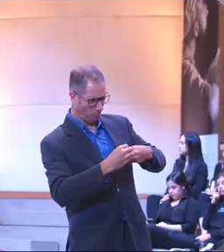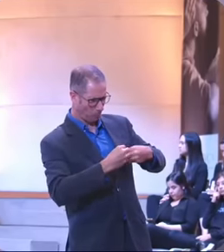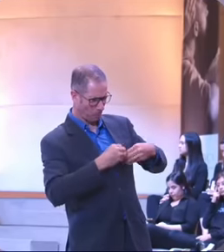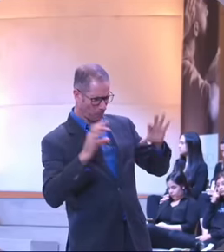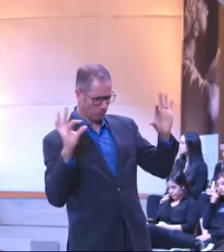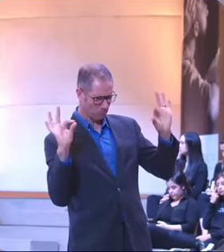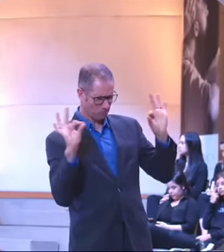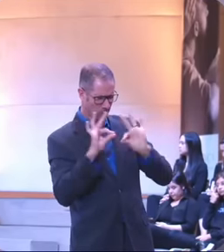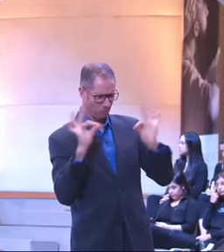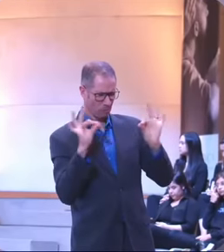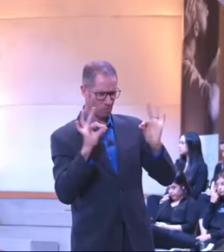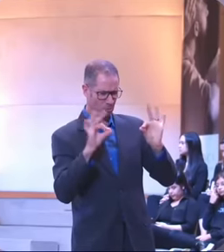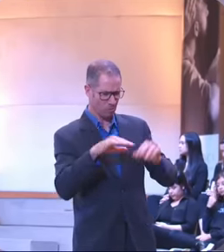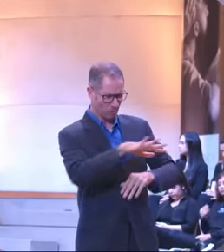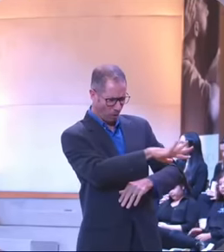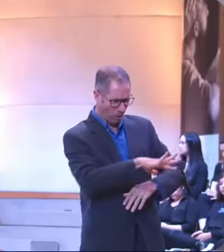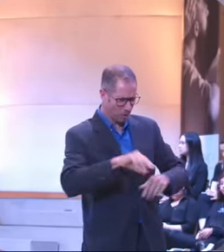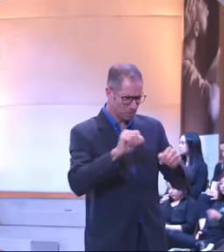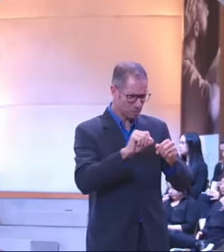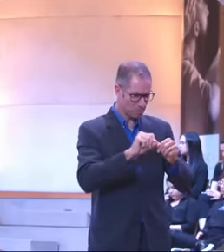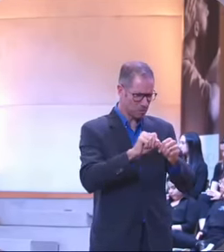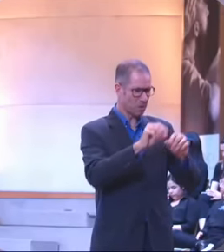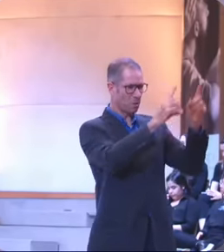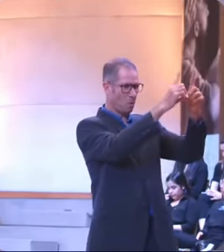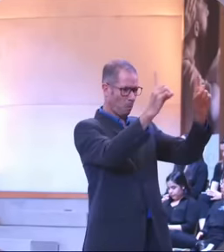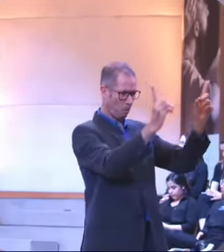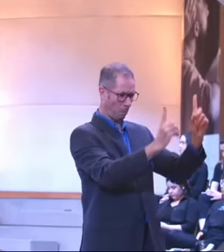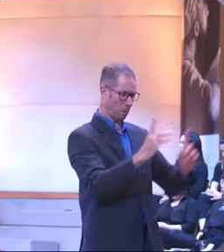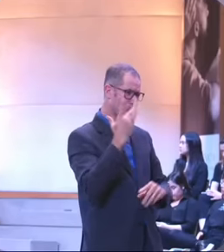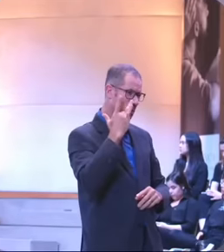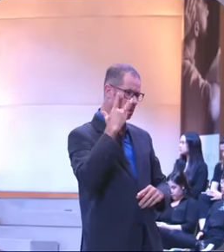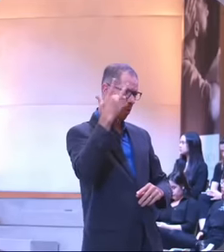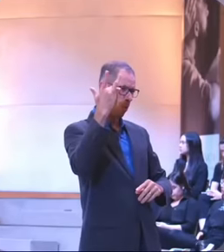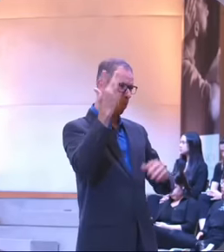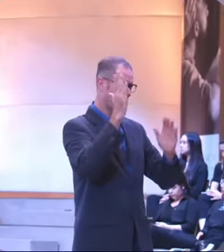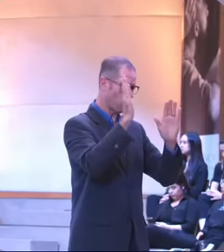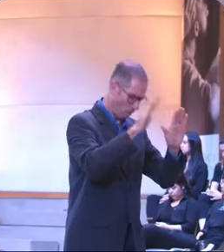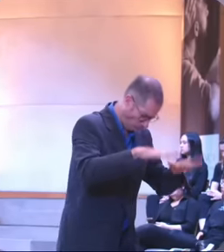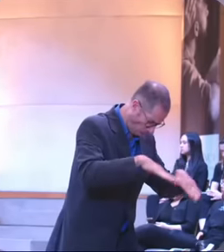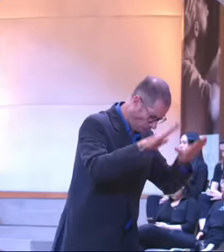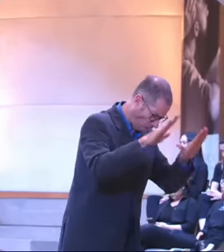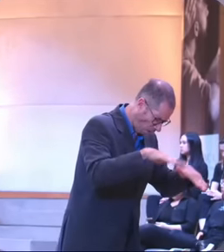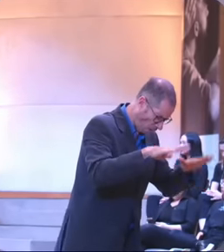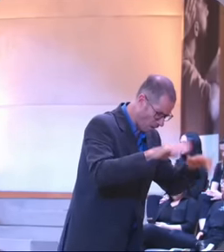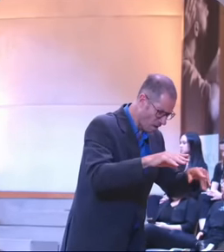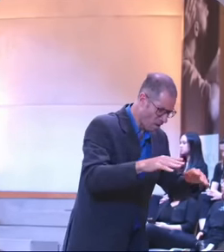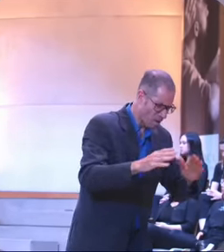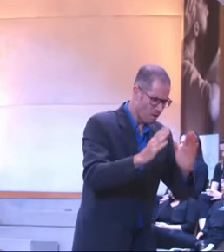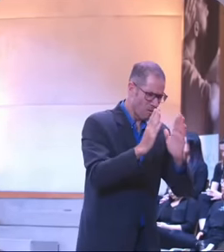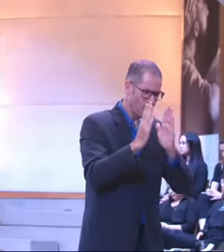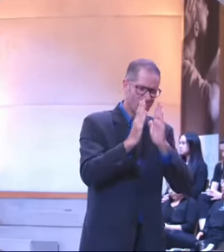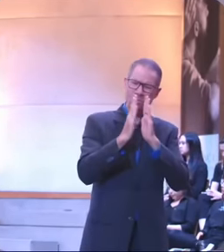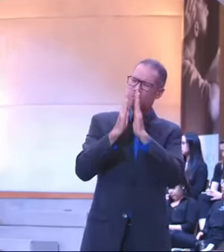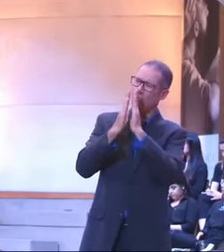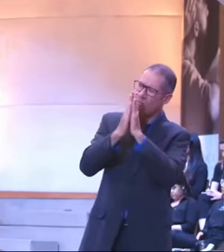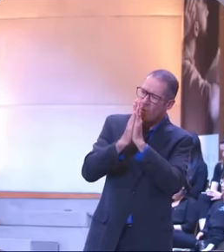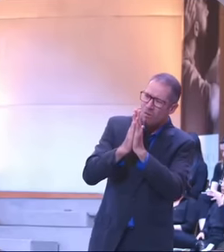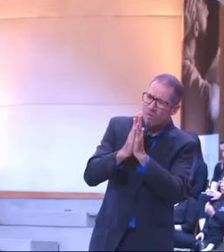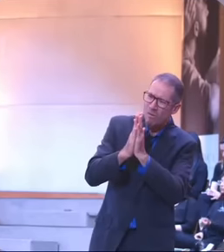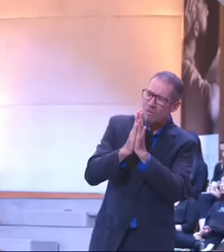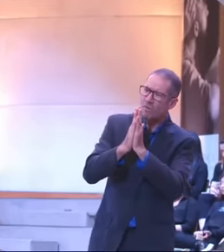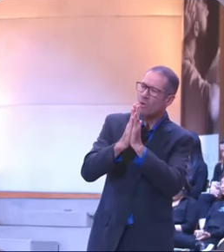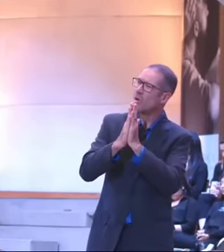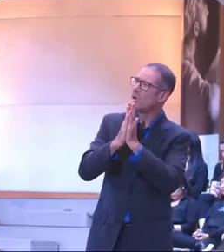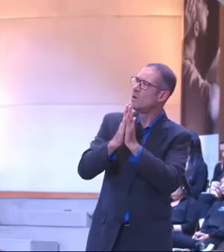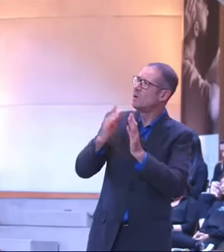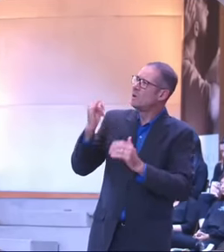terrível. Eles fizeram um Deus de ouro e o adoraram. Por favor, perdoa